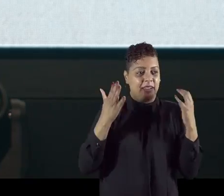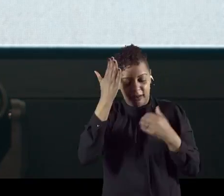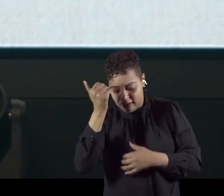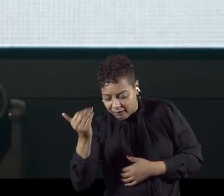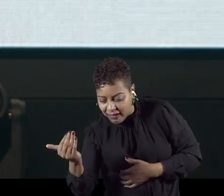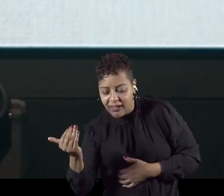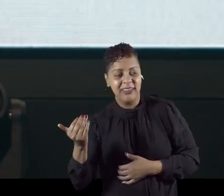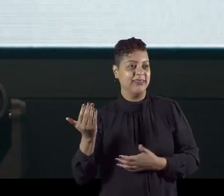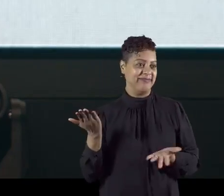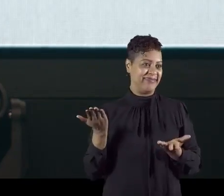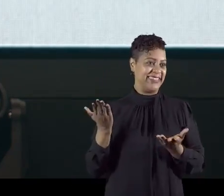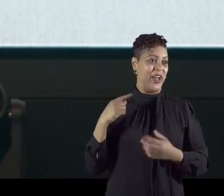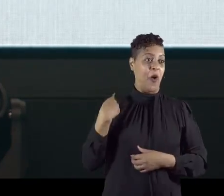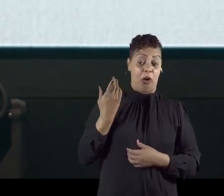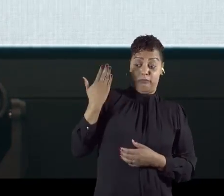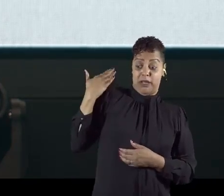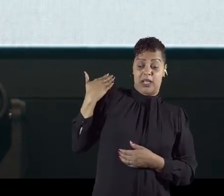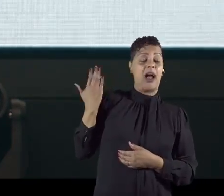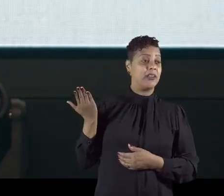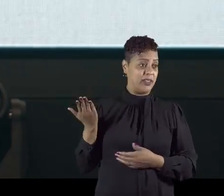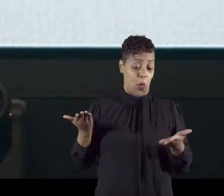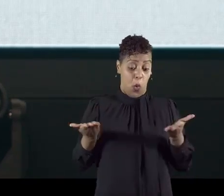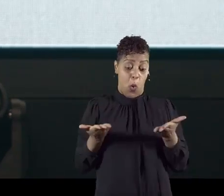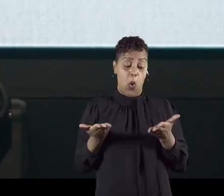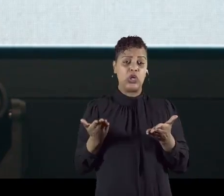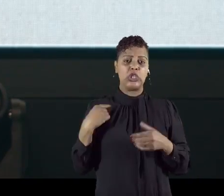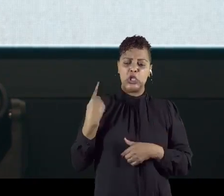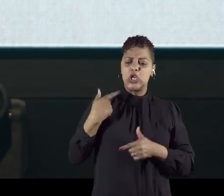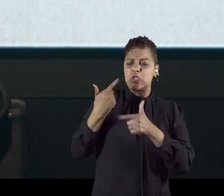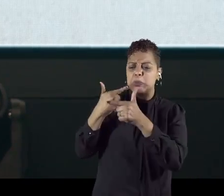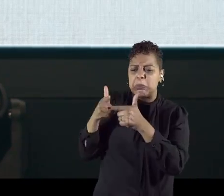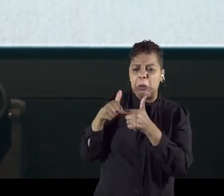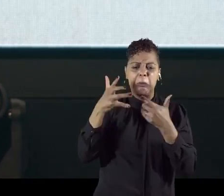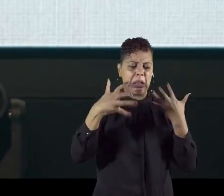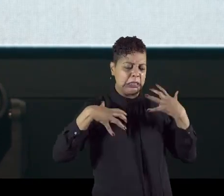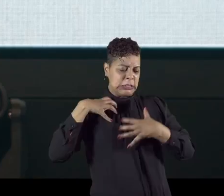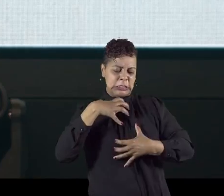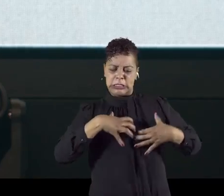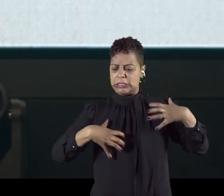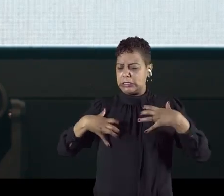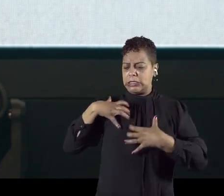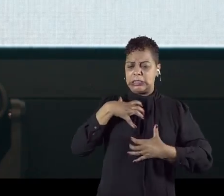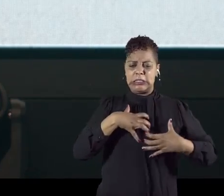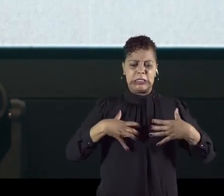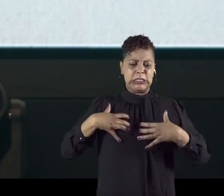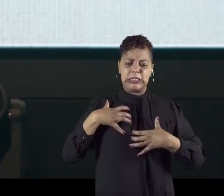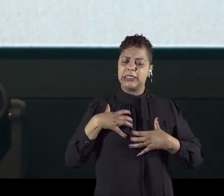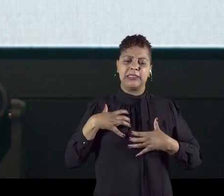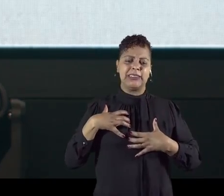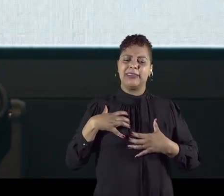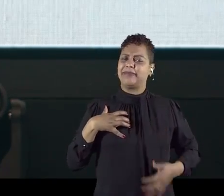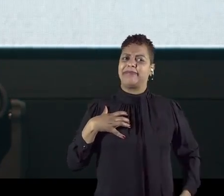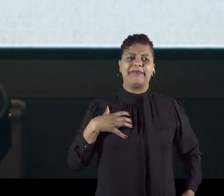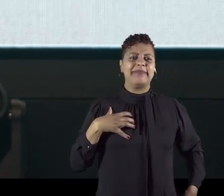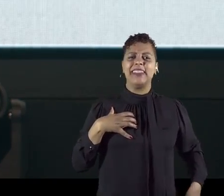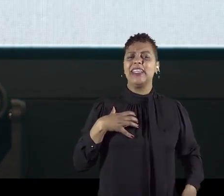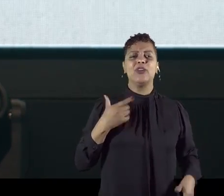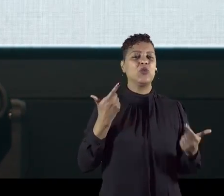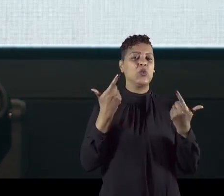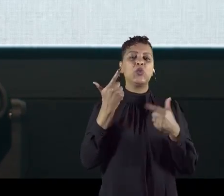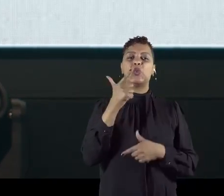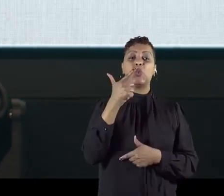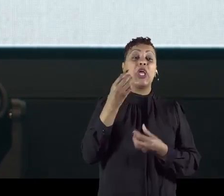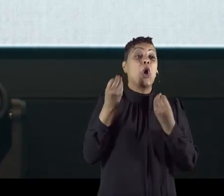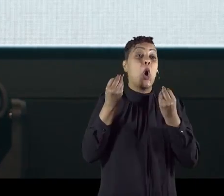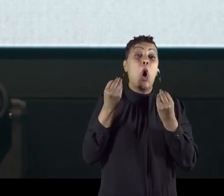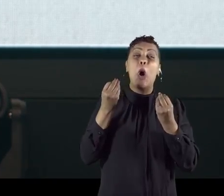e a nossa momentânea tribulação não se compara com